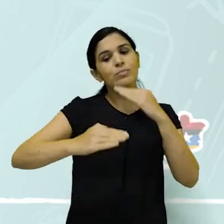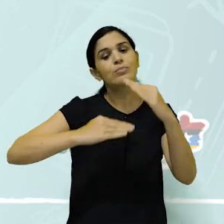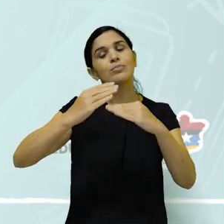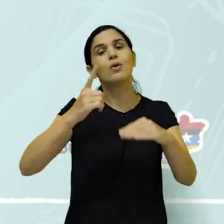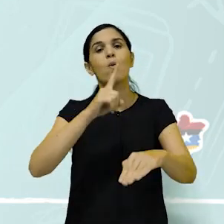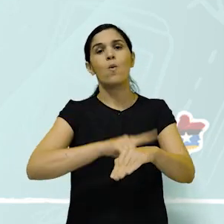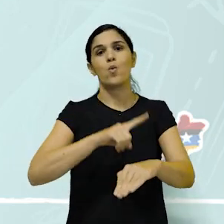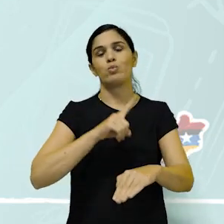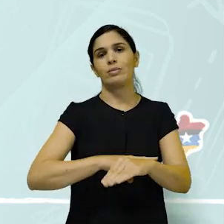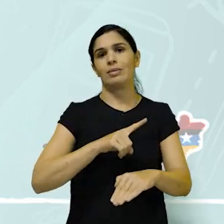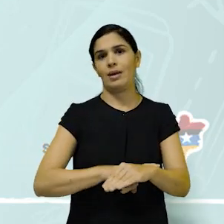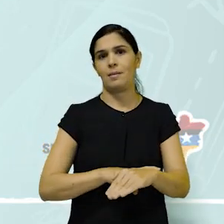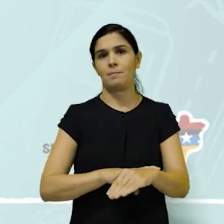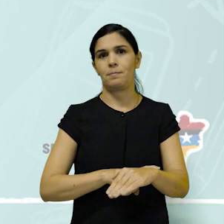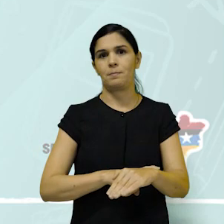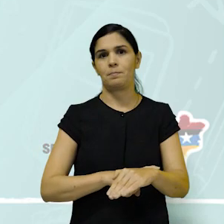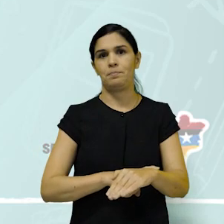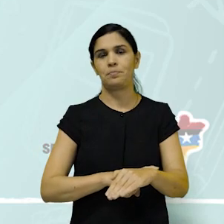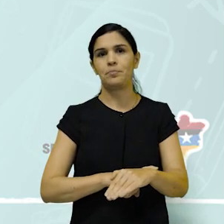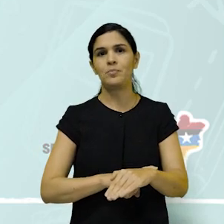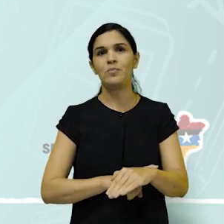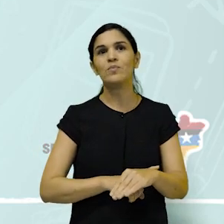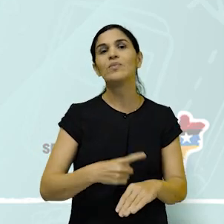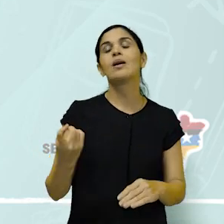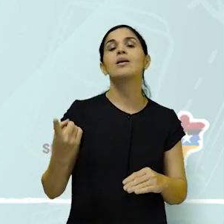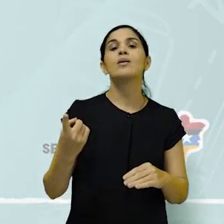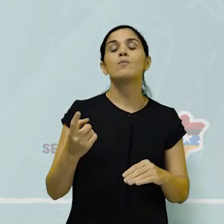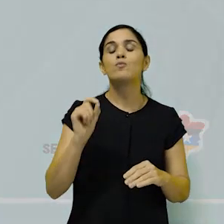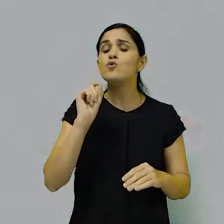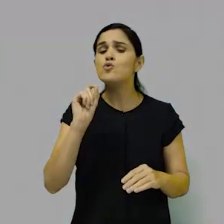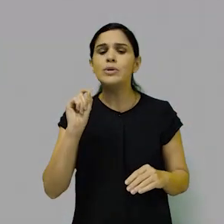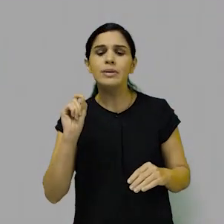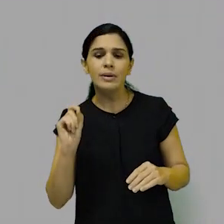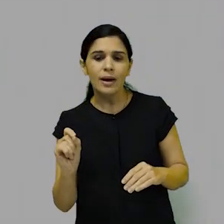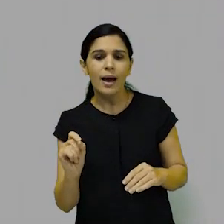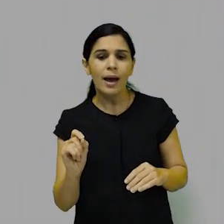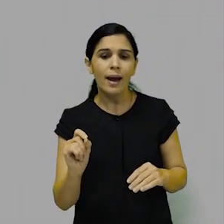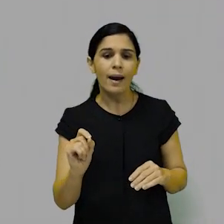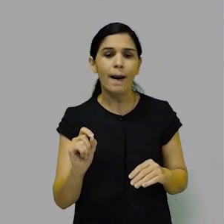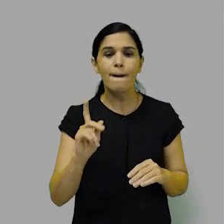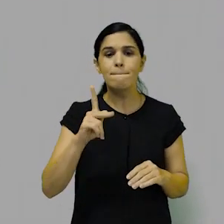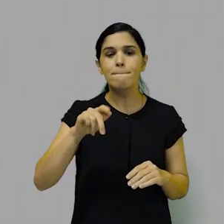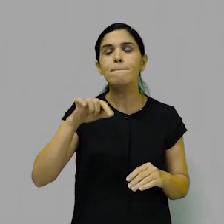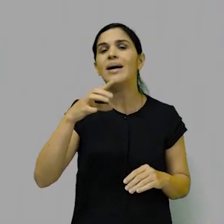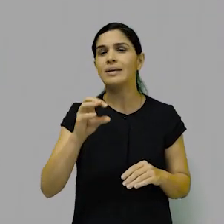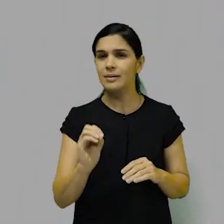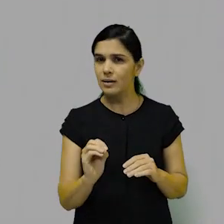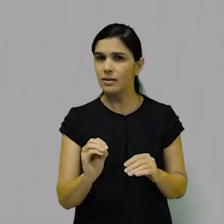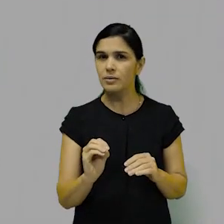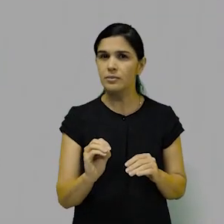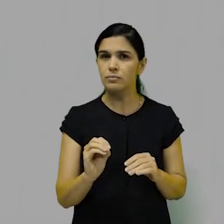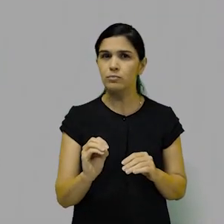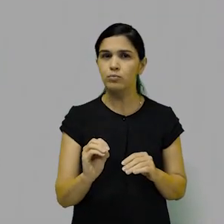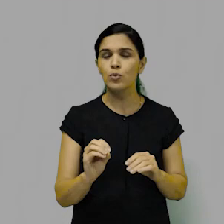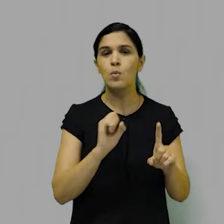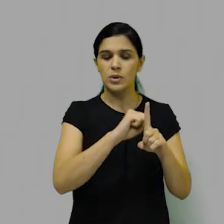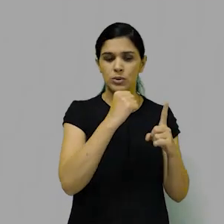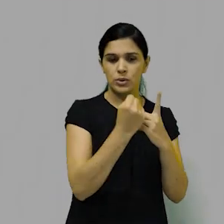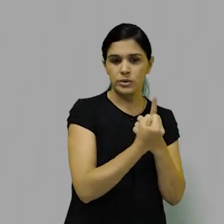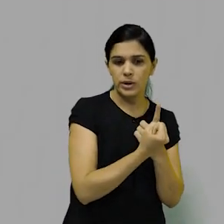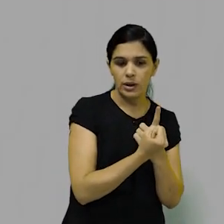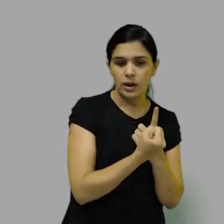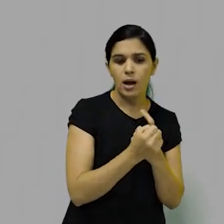uma sociedade, não necessariamente é em outra. O que é padrão em uma época pode deixar de